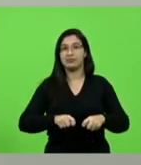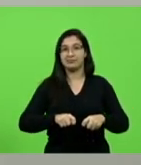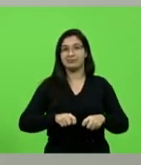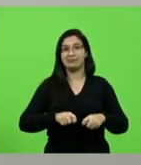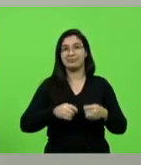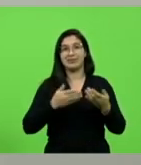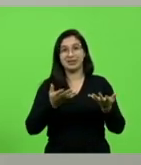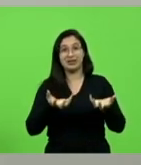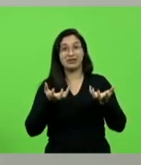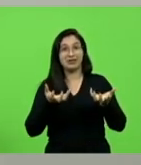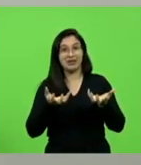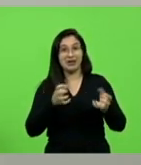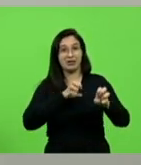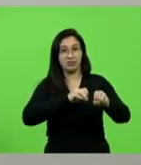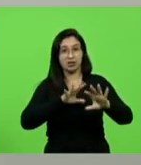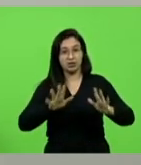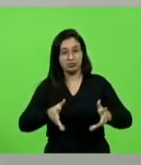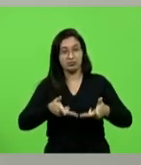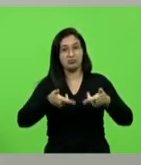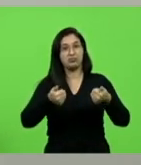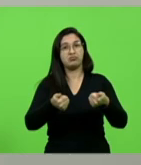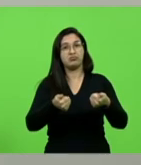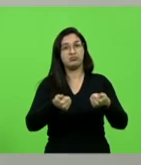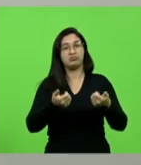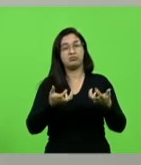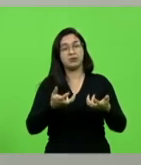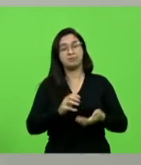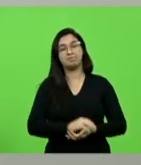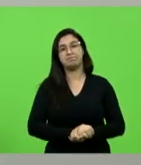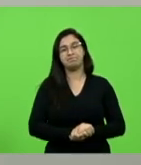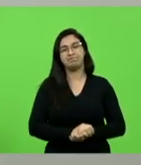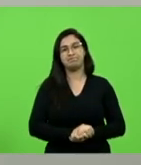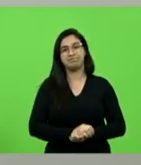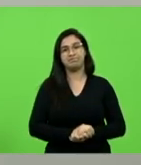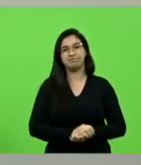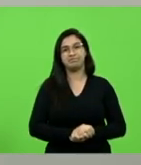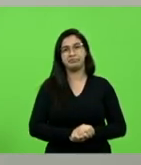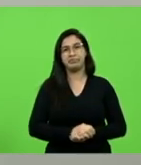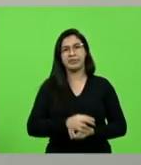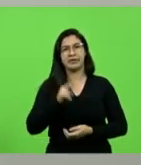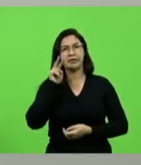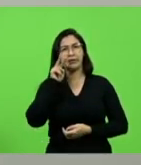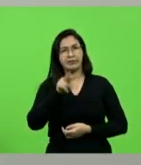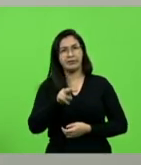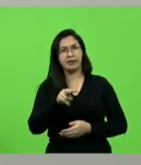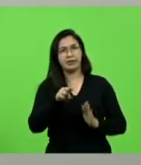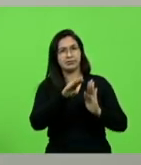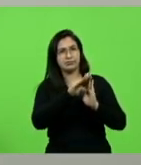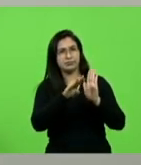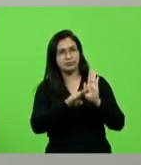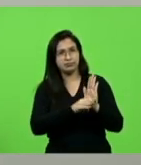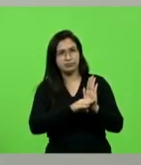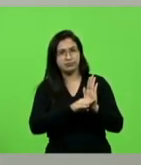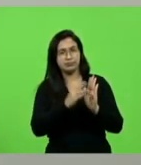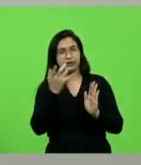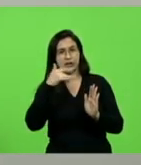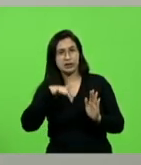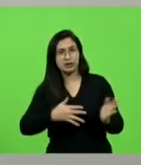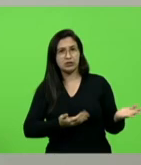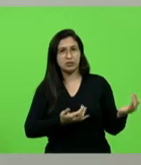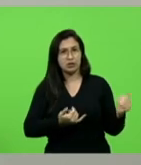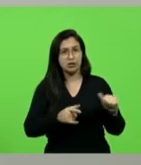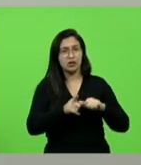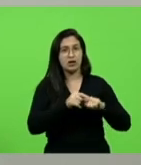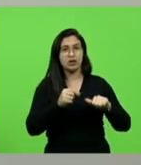nós queremos e que nós defendemos. Quando olhamos para o nosso Estatuto da Criança e do Adolescente, em especial no seu artigo